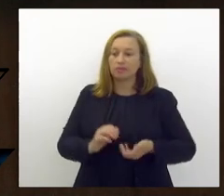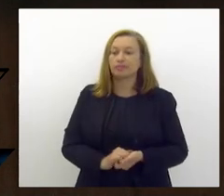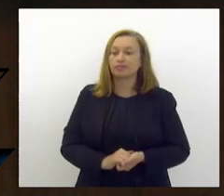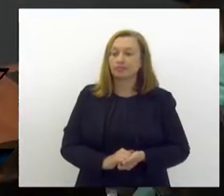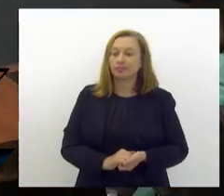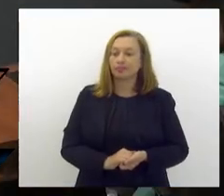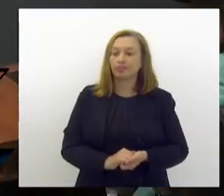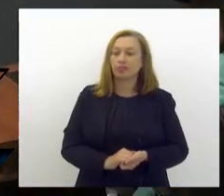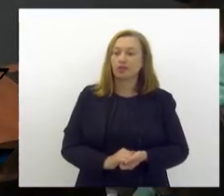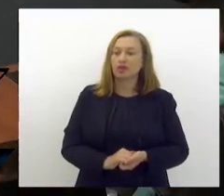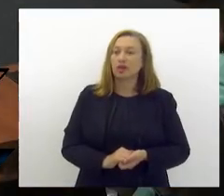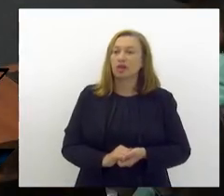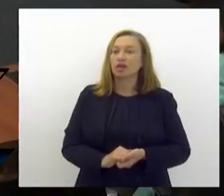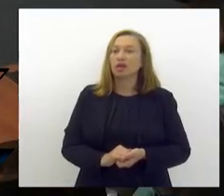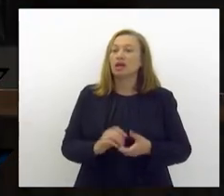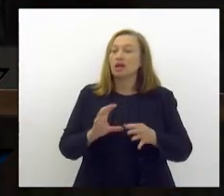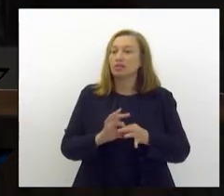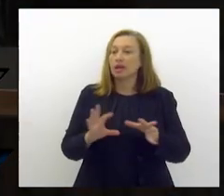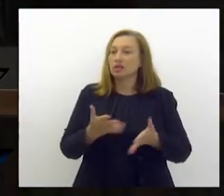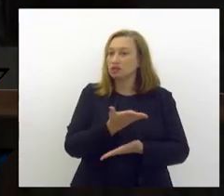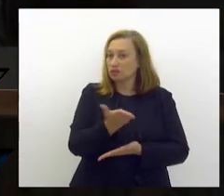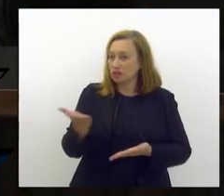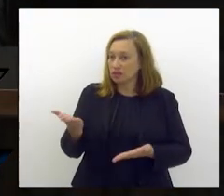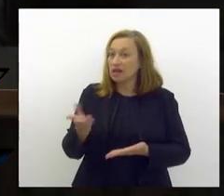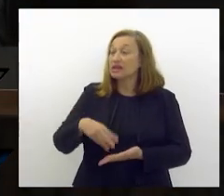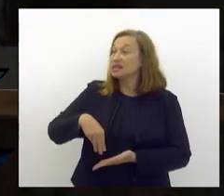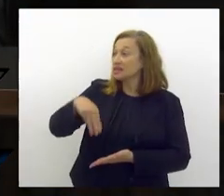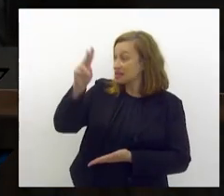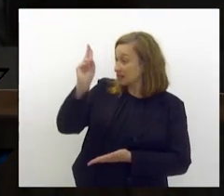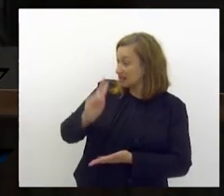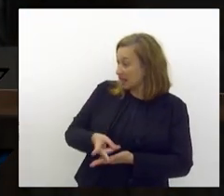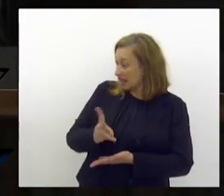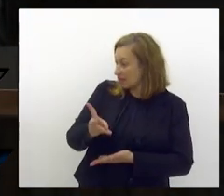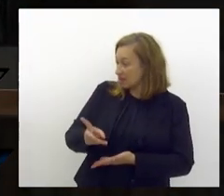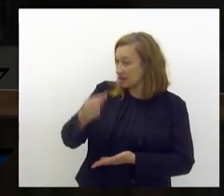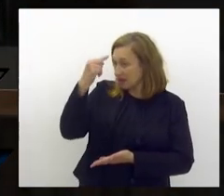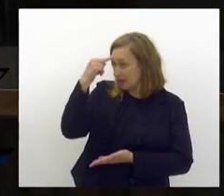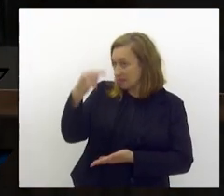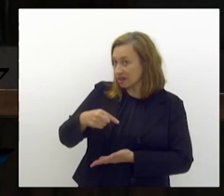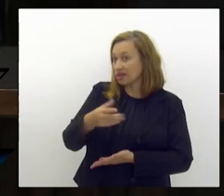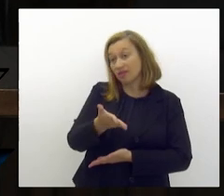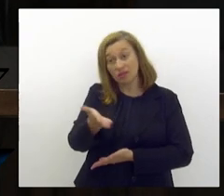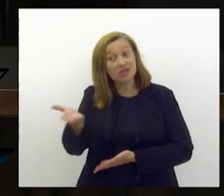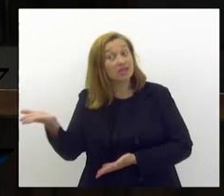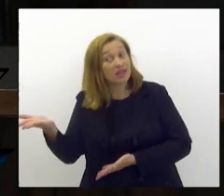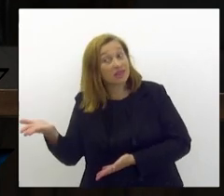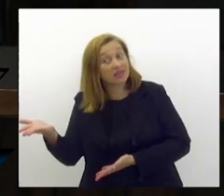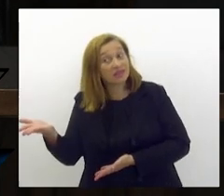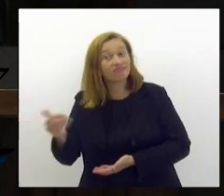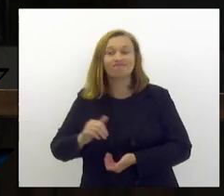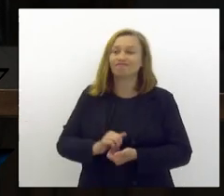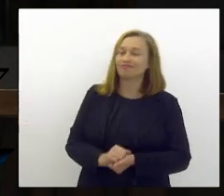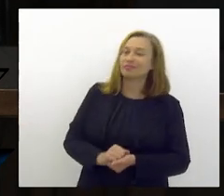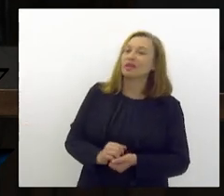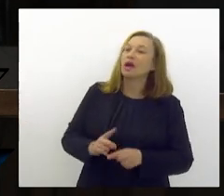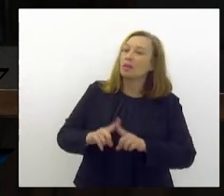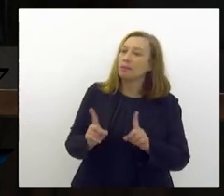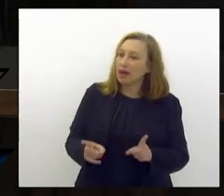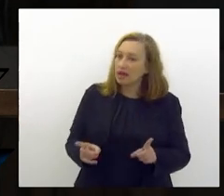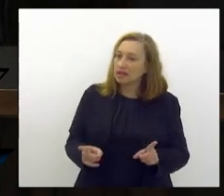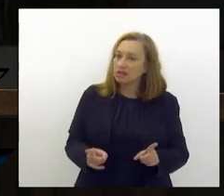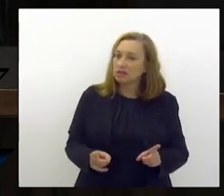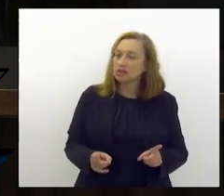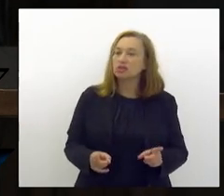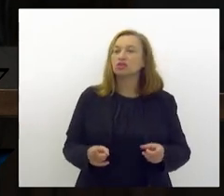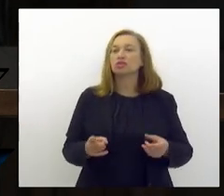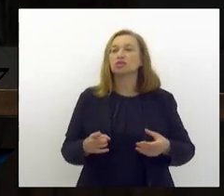o aval de Vossas Excelências, porque aqui sempre quem delibera e ganha a maioria, mas, de antemão,